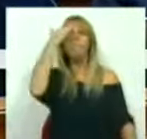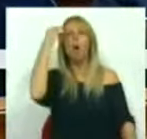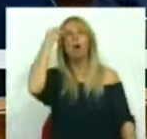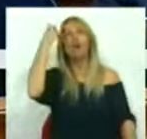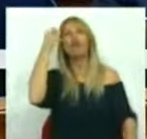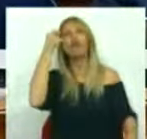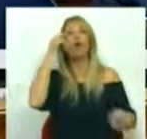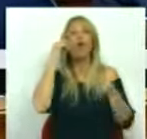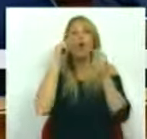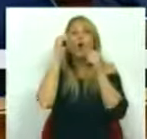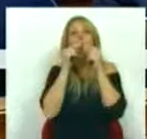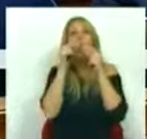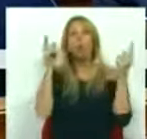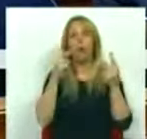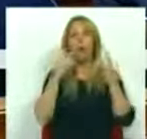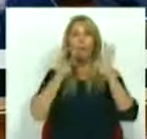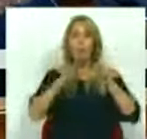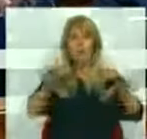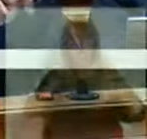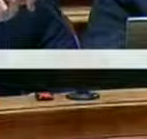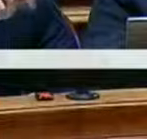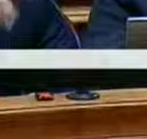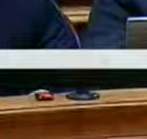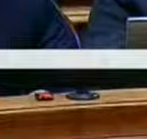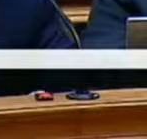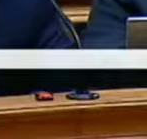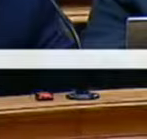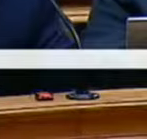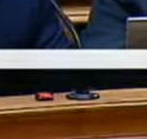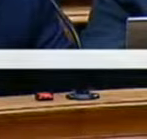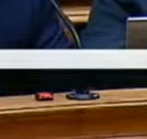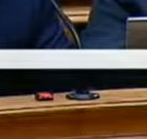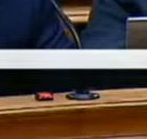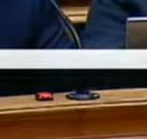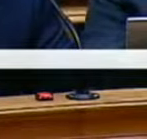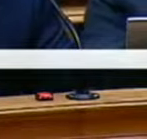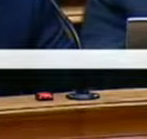vossas responsabilidades. Ainda às perguntas concretas, Sr. Ministro. Gostaria de saber